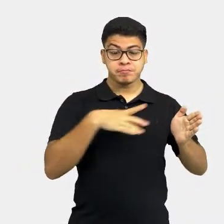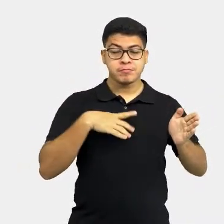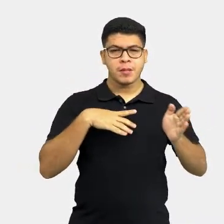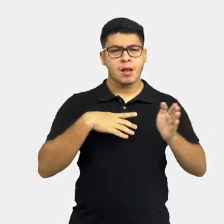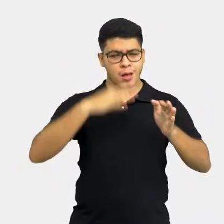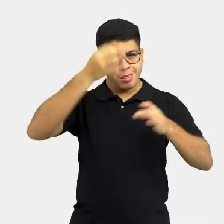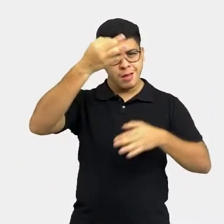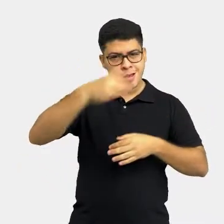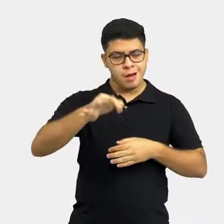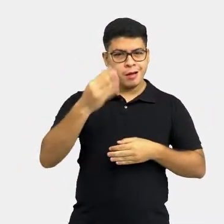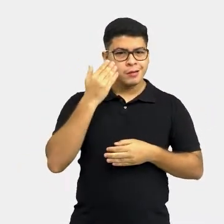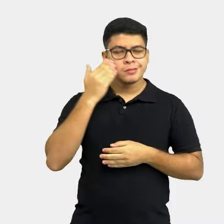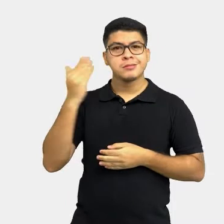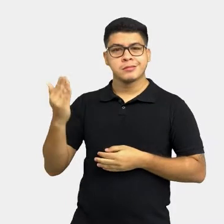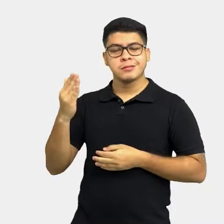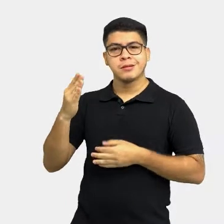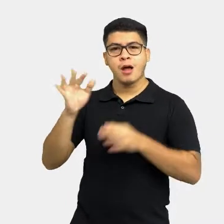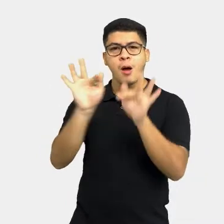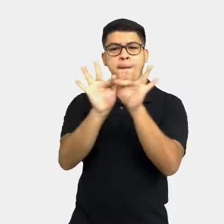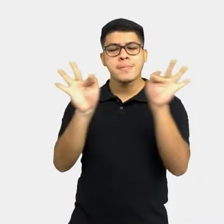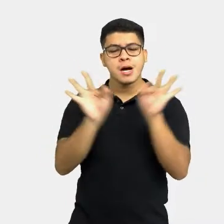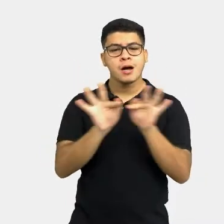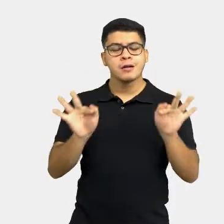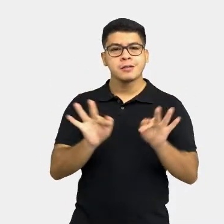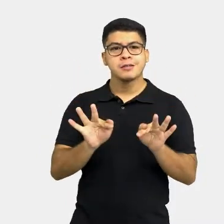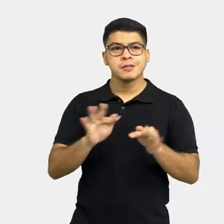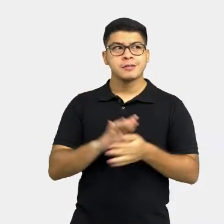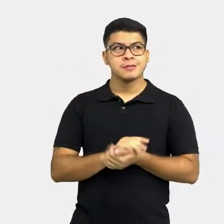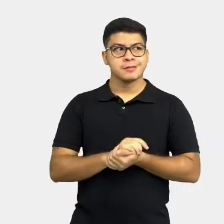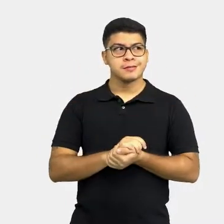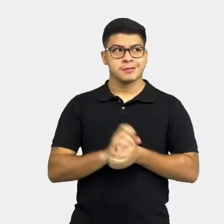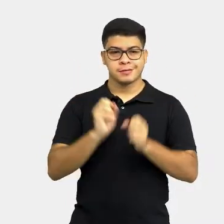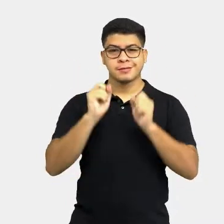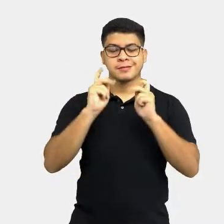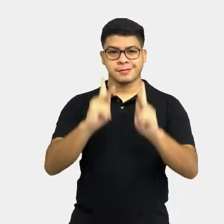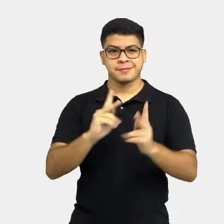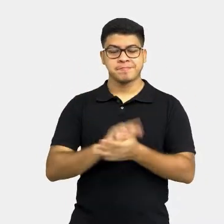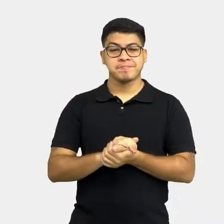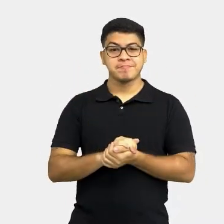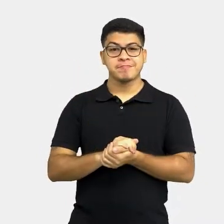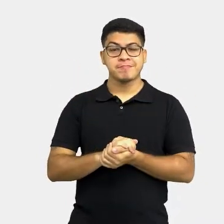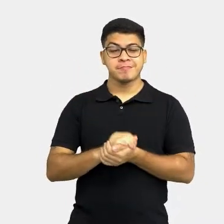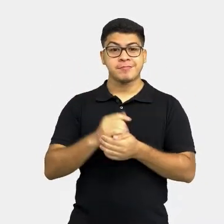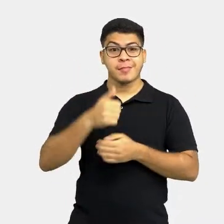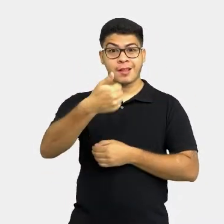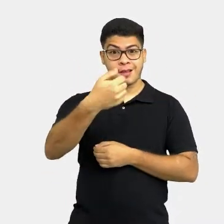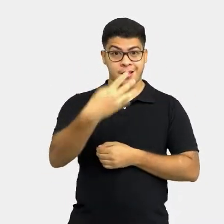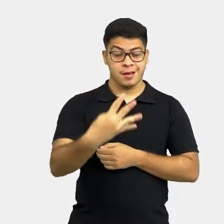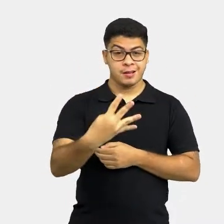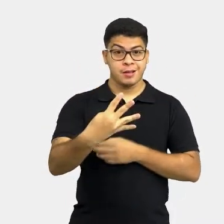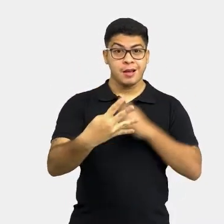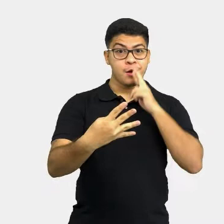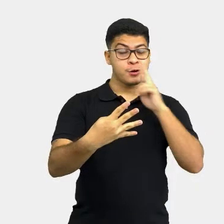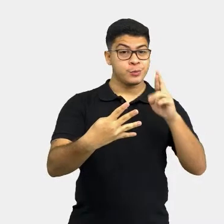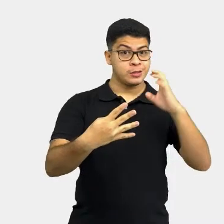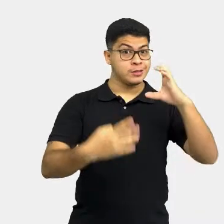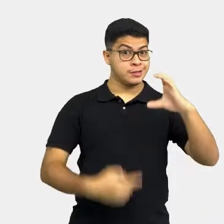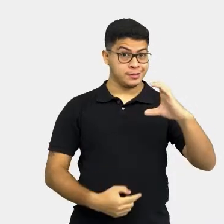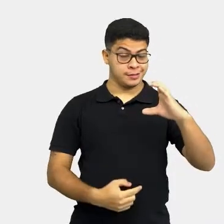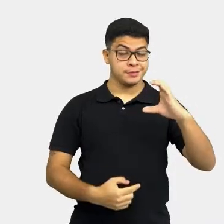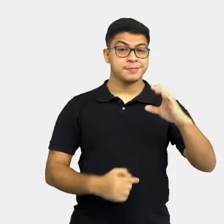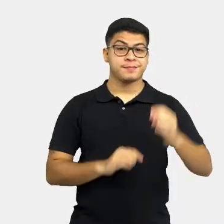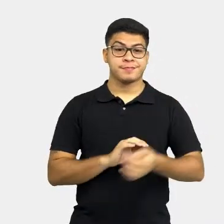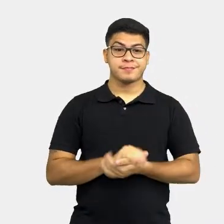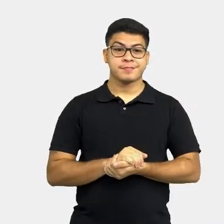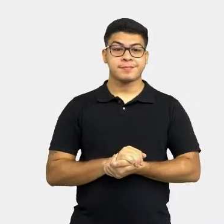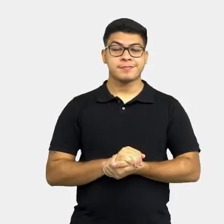correta aí das nossas frases de hoje. Tá tudo certo, gente? A questão de número 14 é essa. Vamos agora à próxima